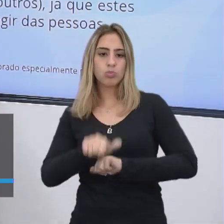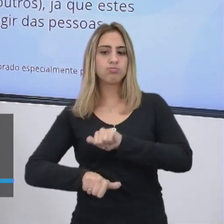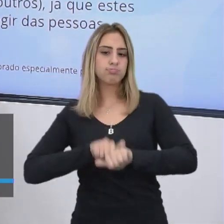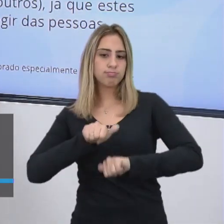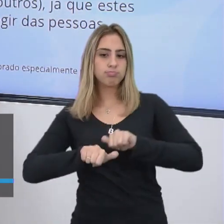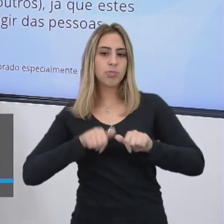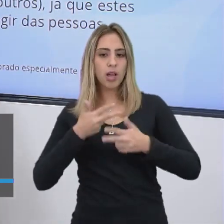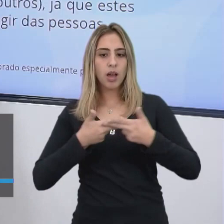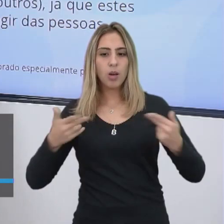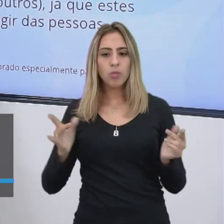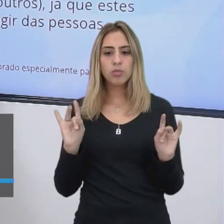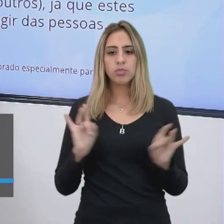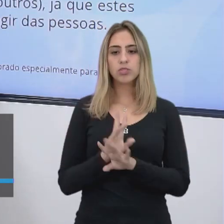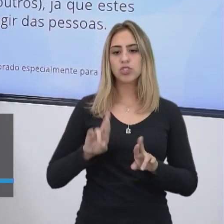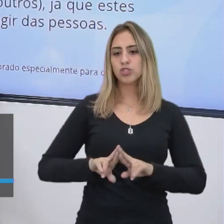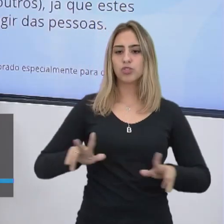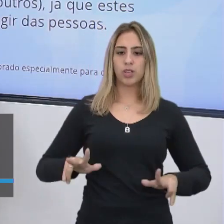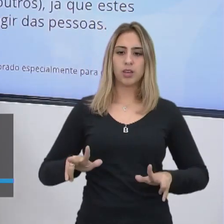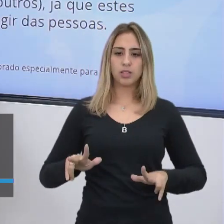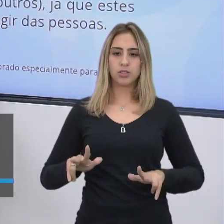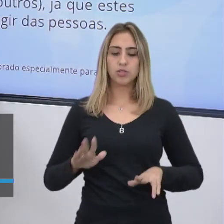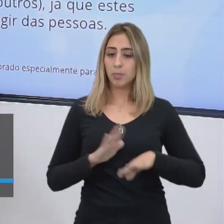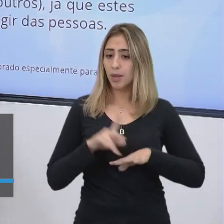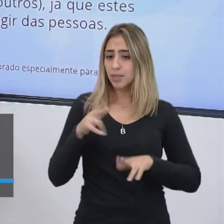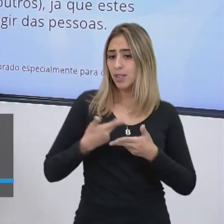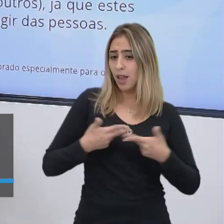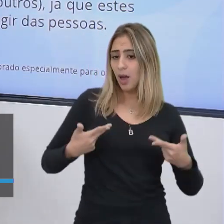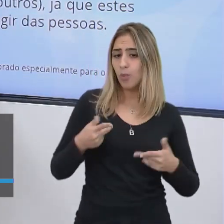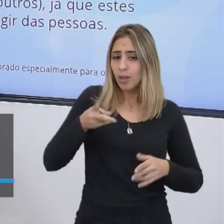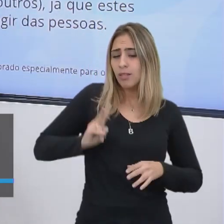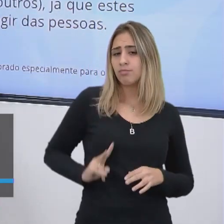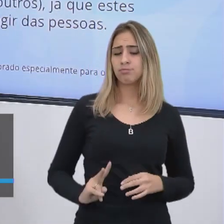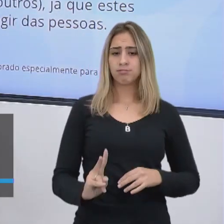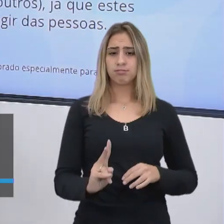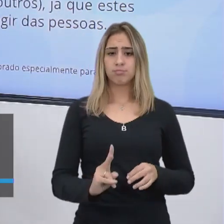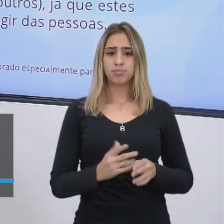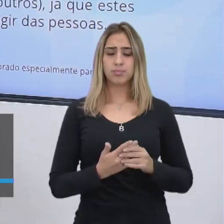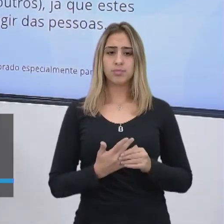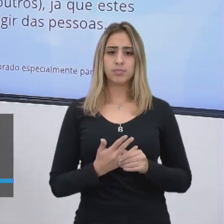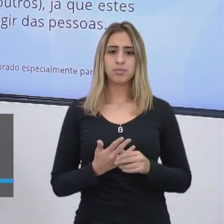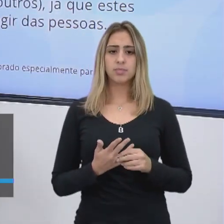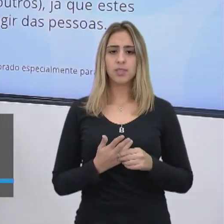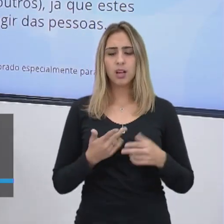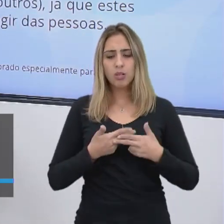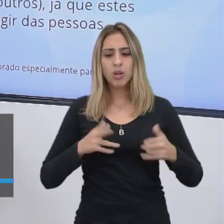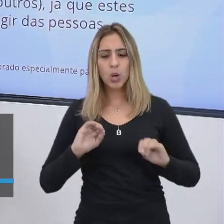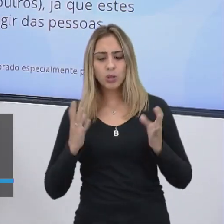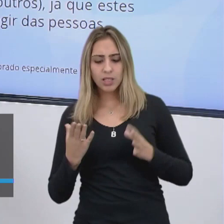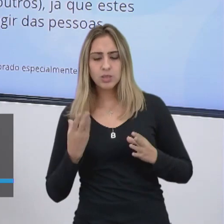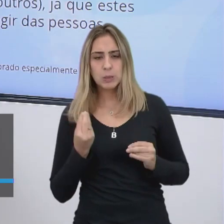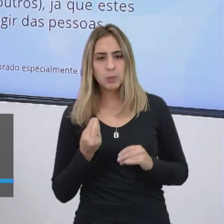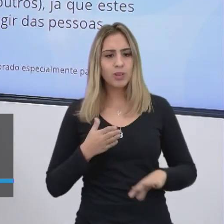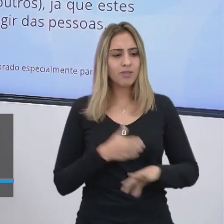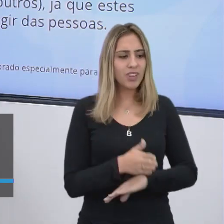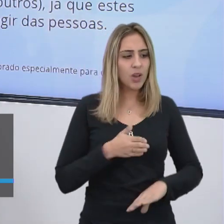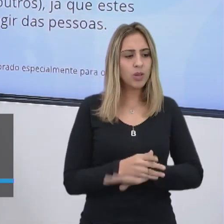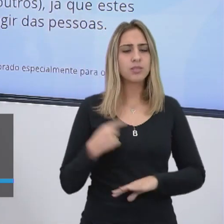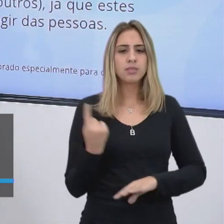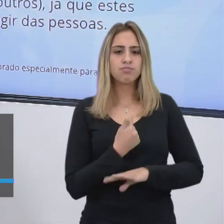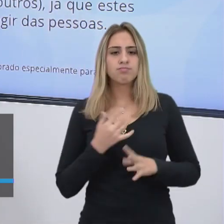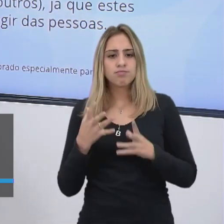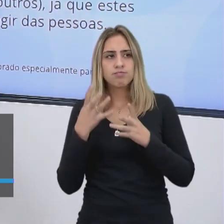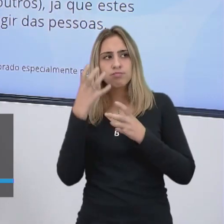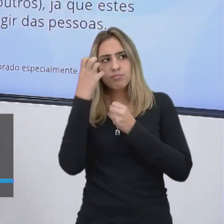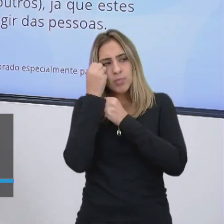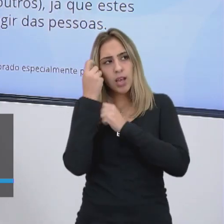tornou algo completamente diferente. Mas é algo que é contínuo, né? É algo que acontece com tanta frequência que a gente